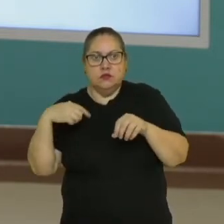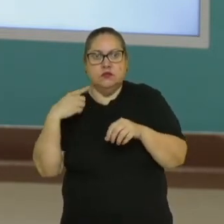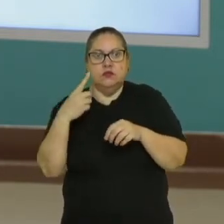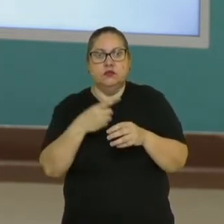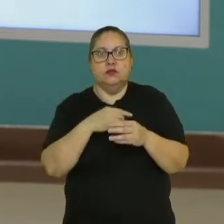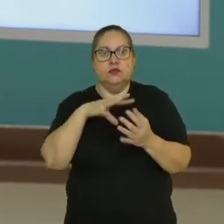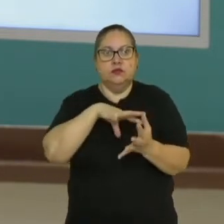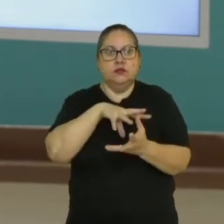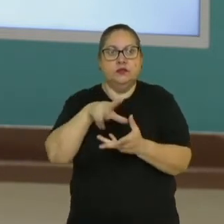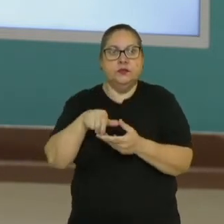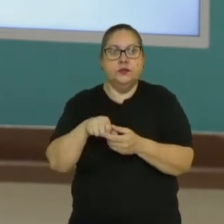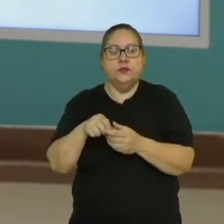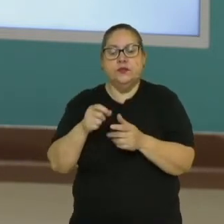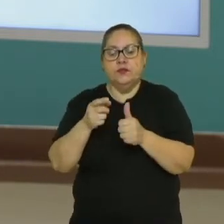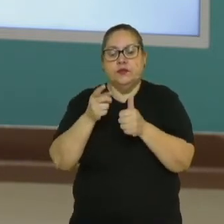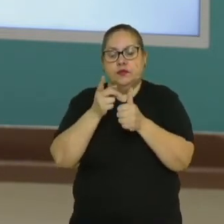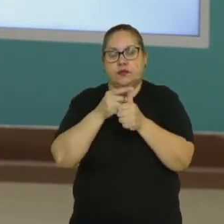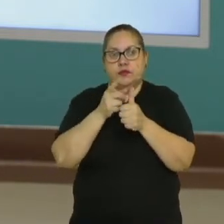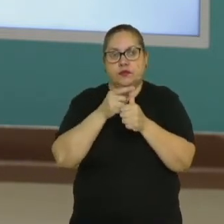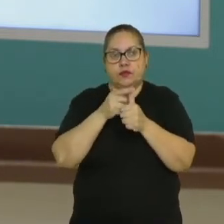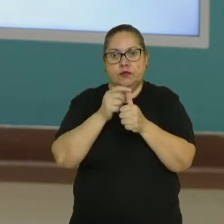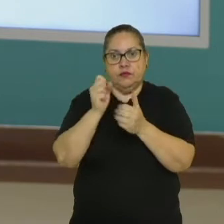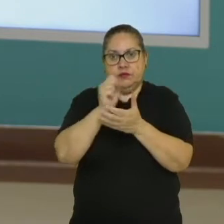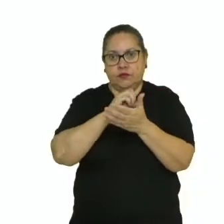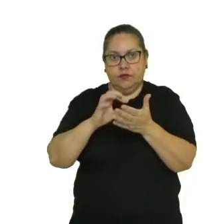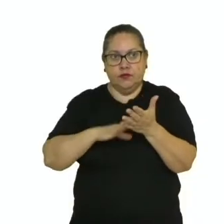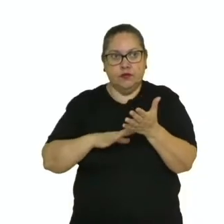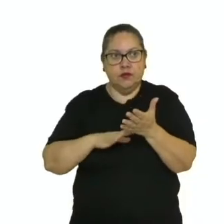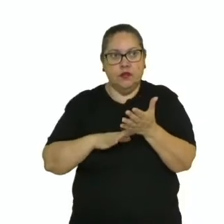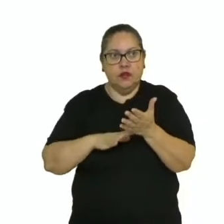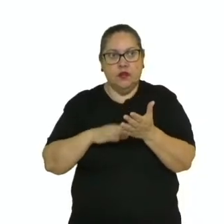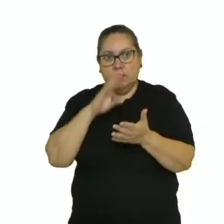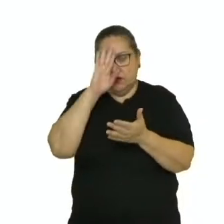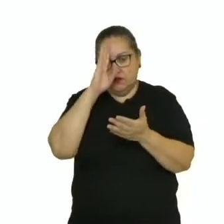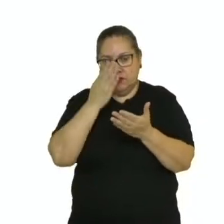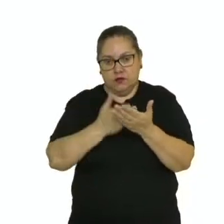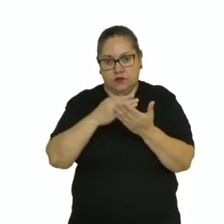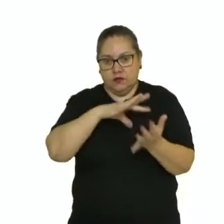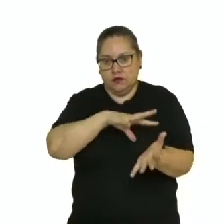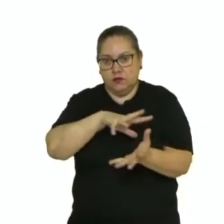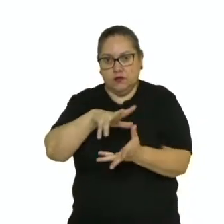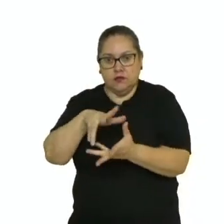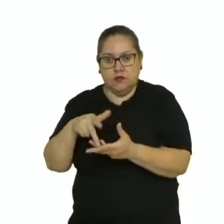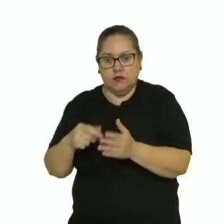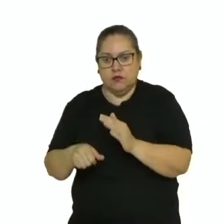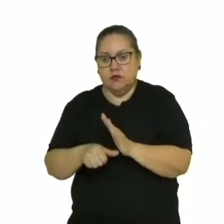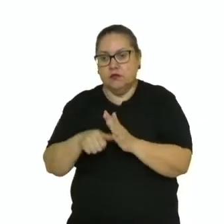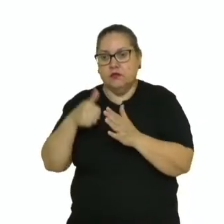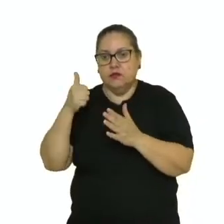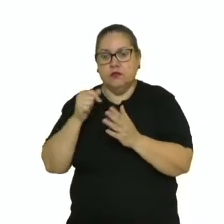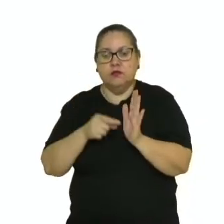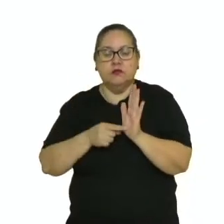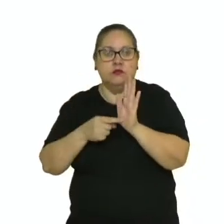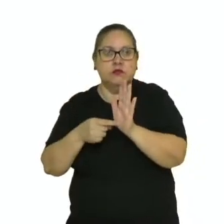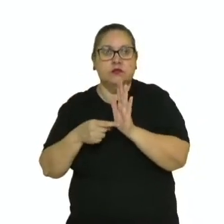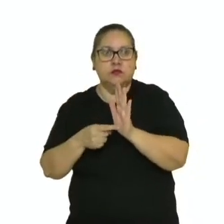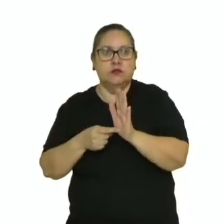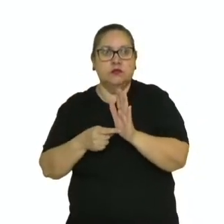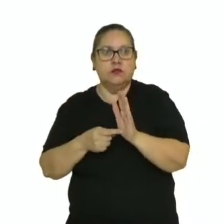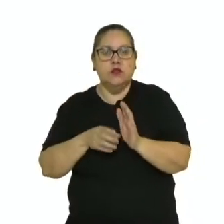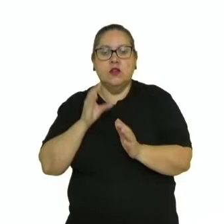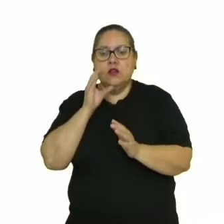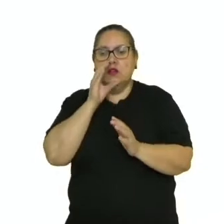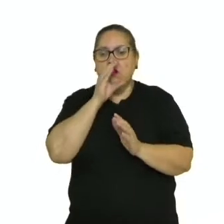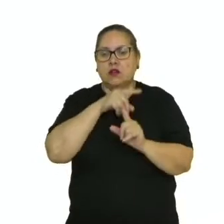planeta. E nós vamos para a nossa primeira atividade. Acredita-se que a Terra primitiva apresentava uma